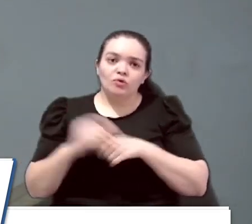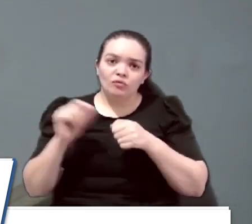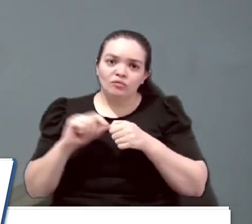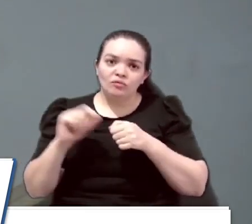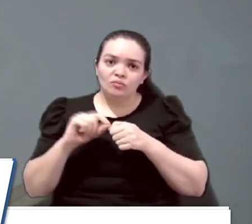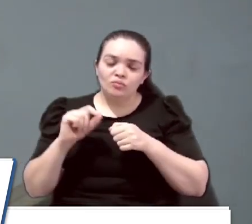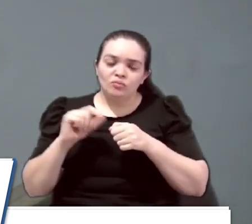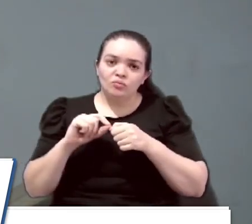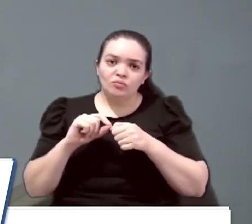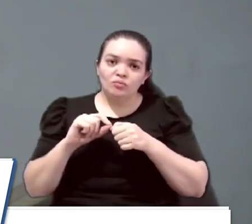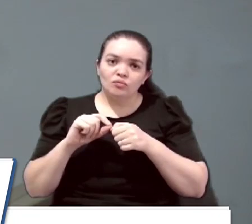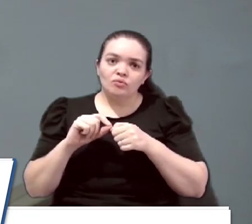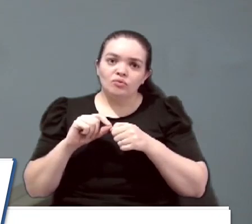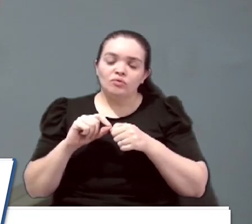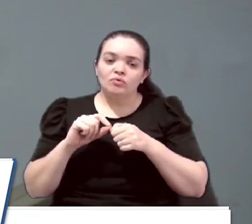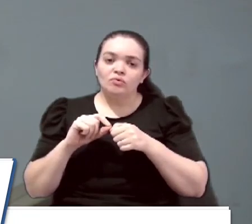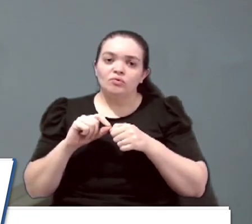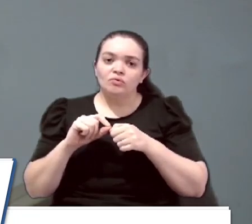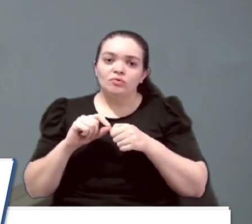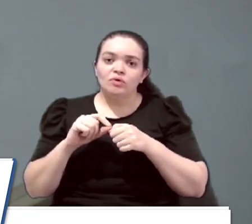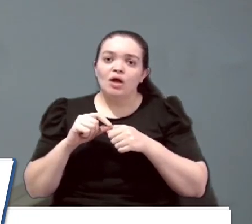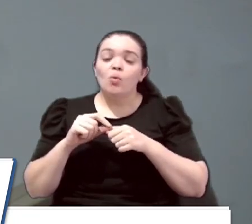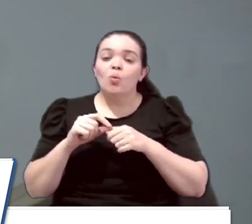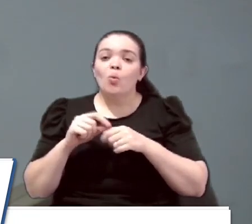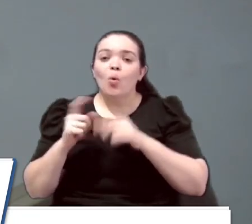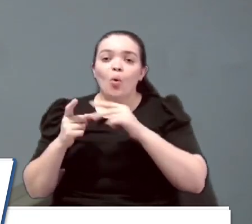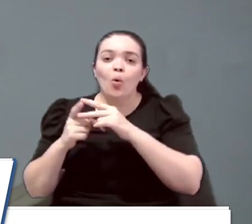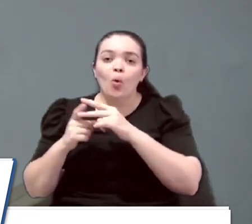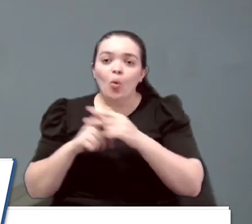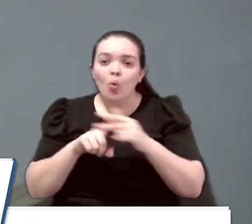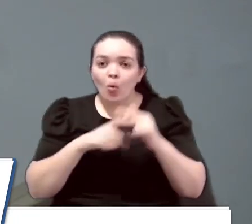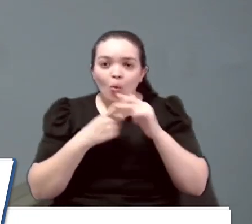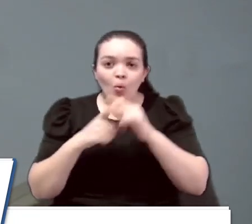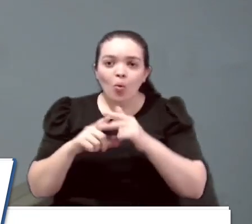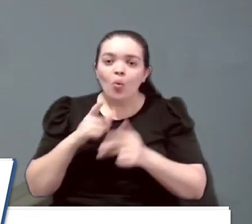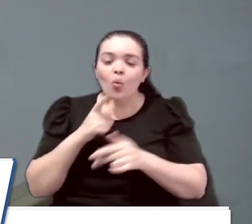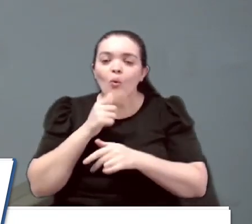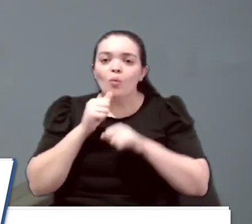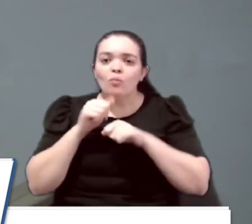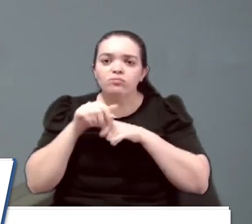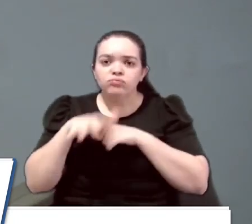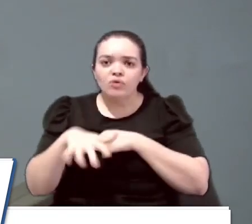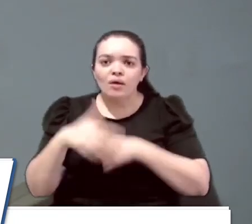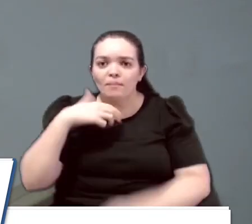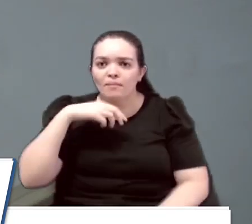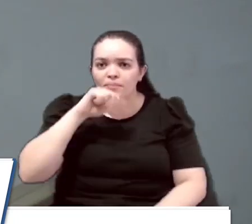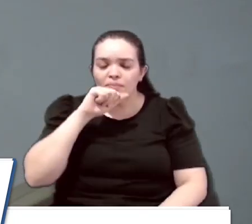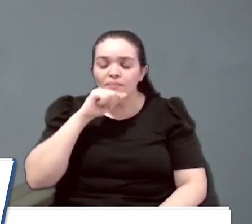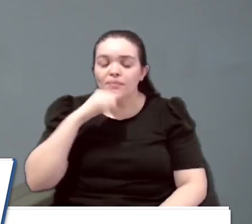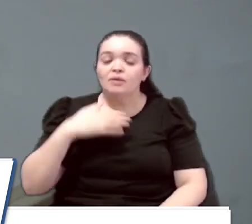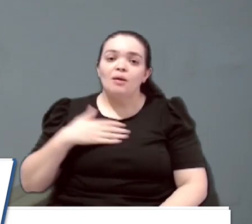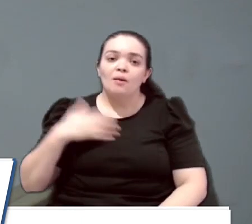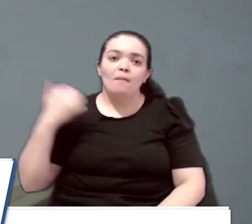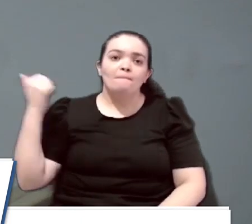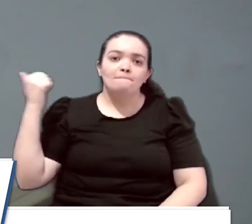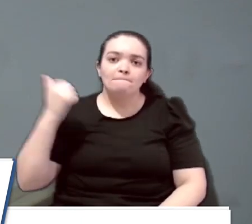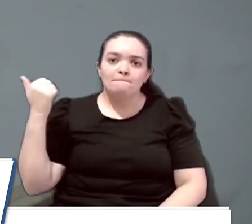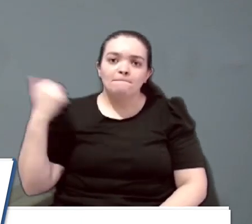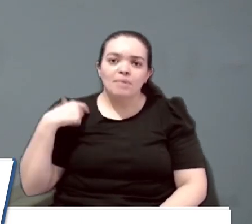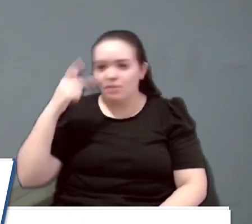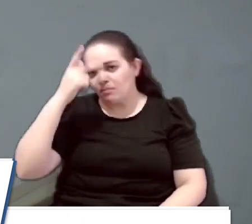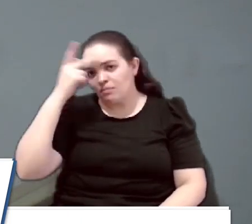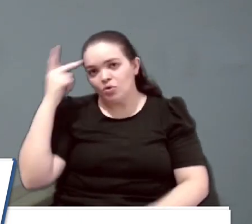a contenção das nascentes, né? Minha mãe mora lá até hoje. Eu fui um dos primeiros moradores mudar lá para o Jardim do